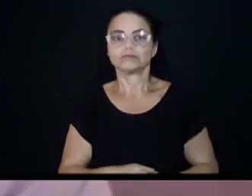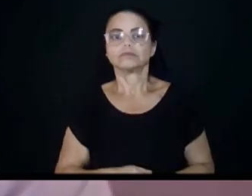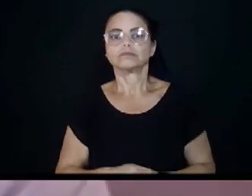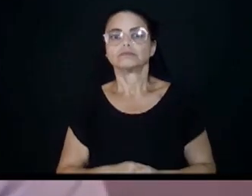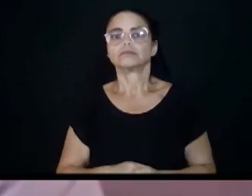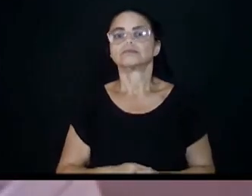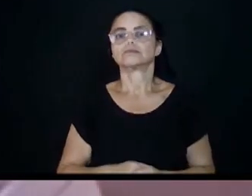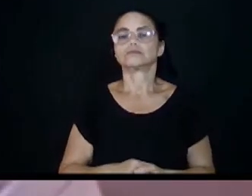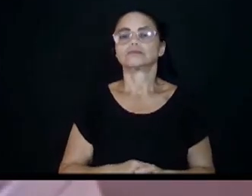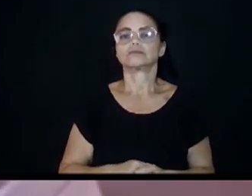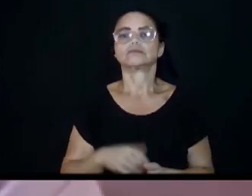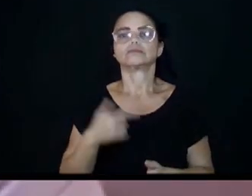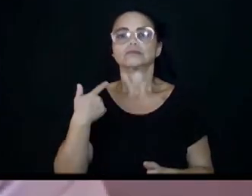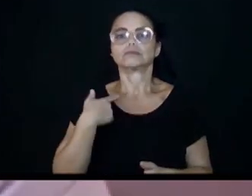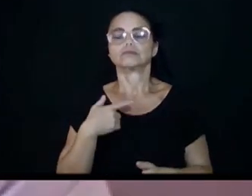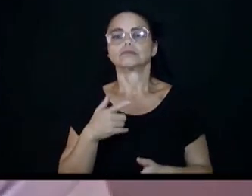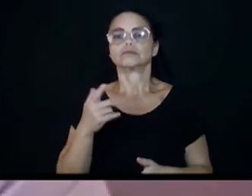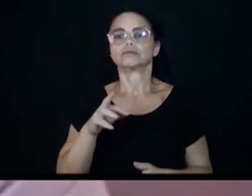há reumatologistas